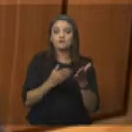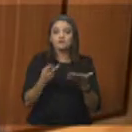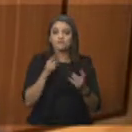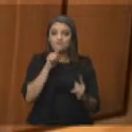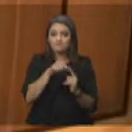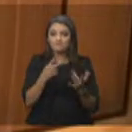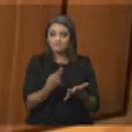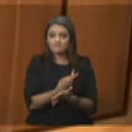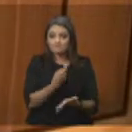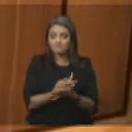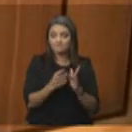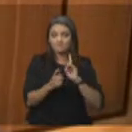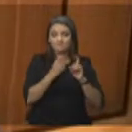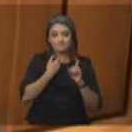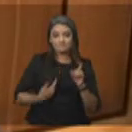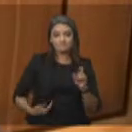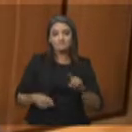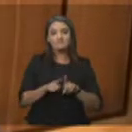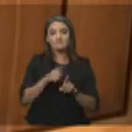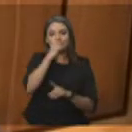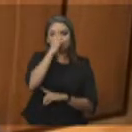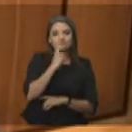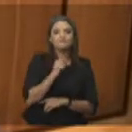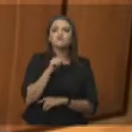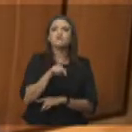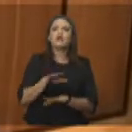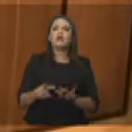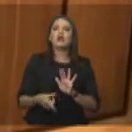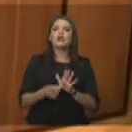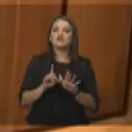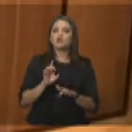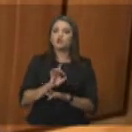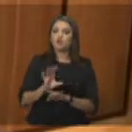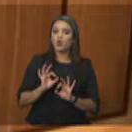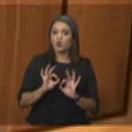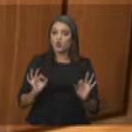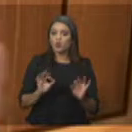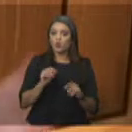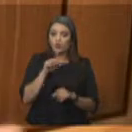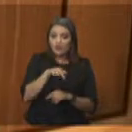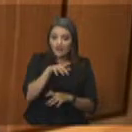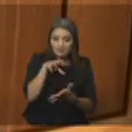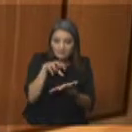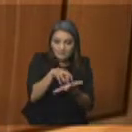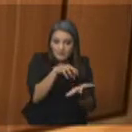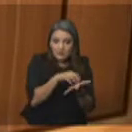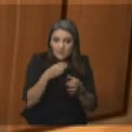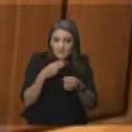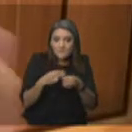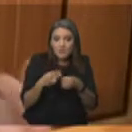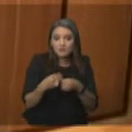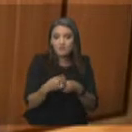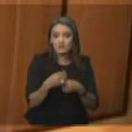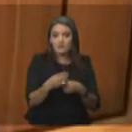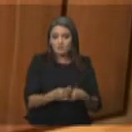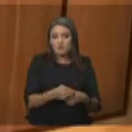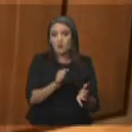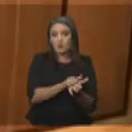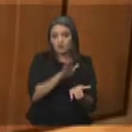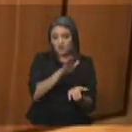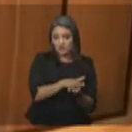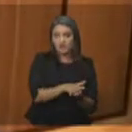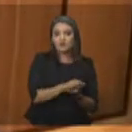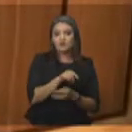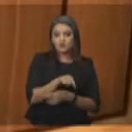e formação de perfis ficava adestrito às repartições municipais de registros, chamado em